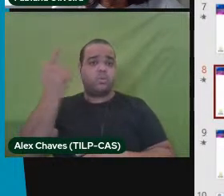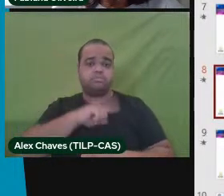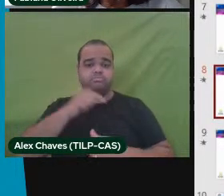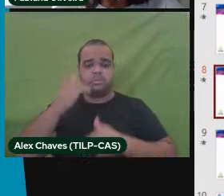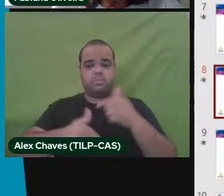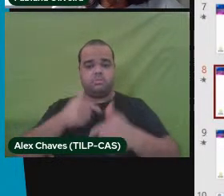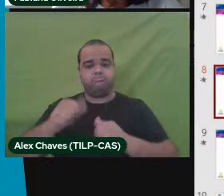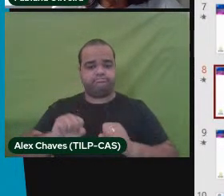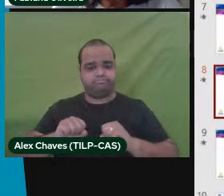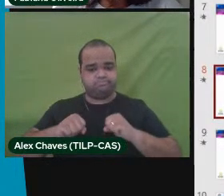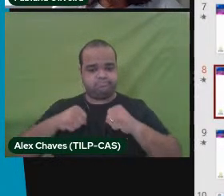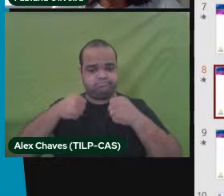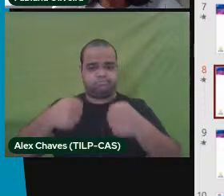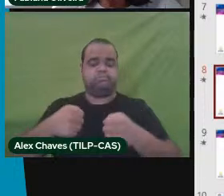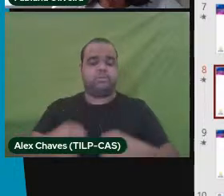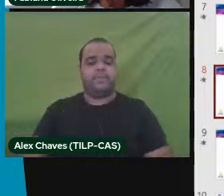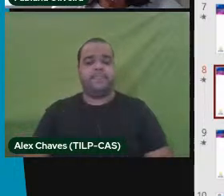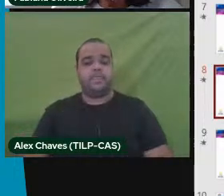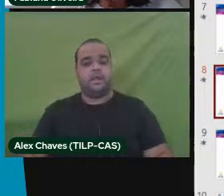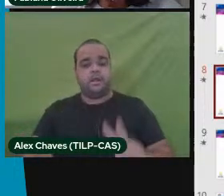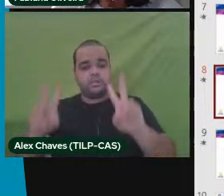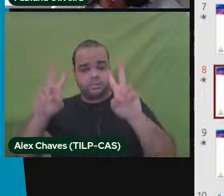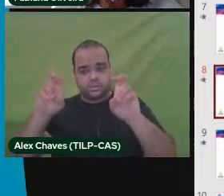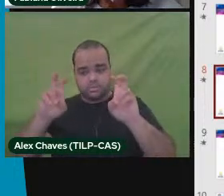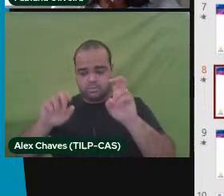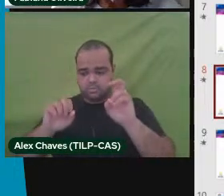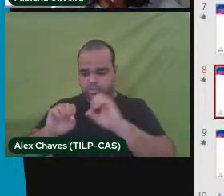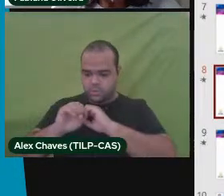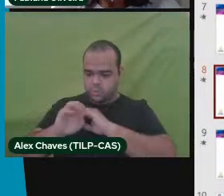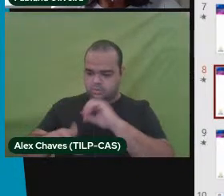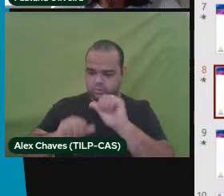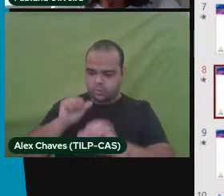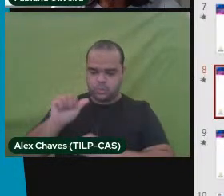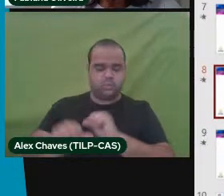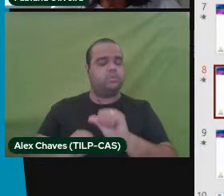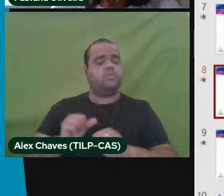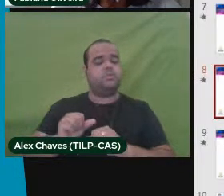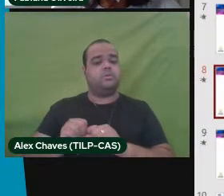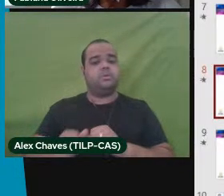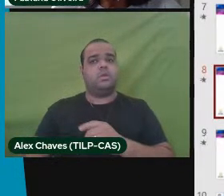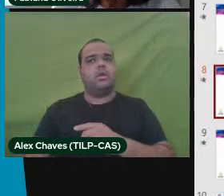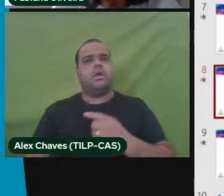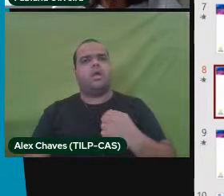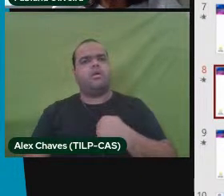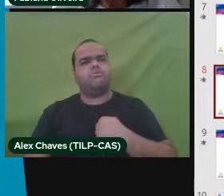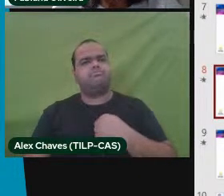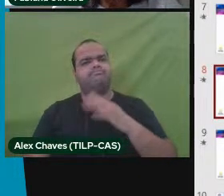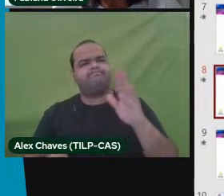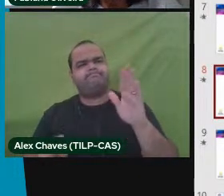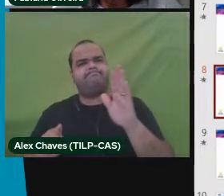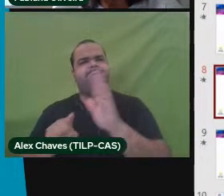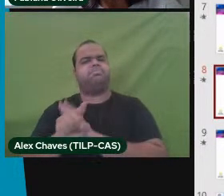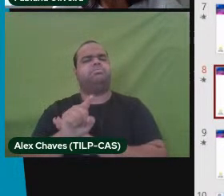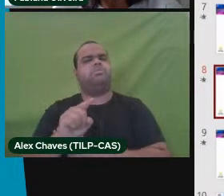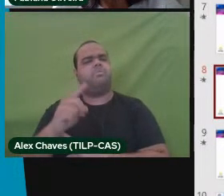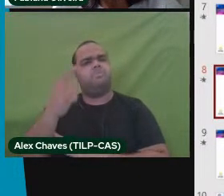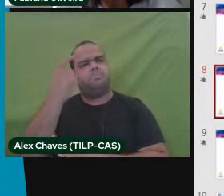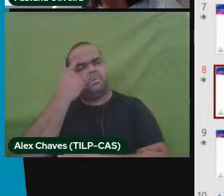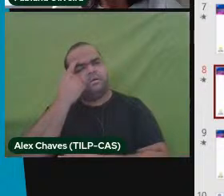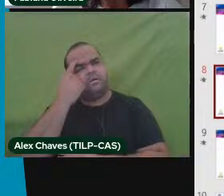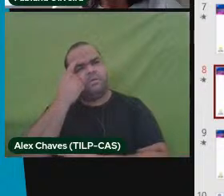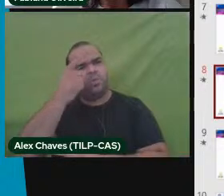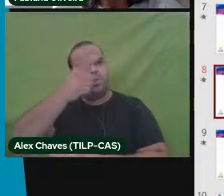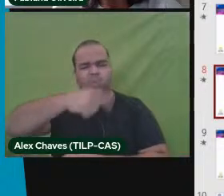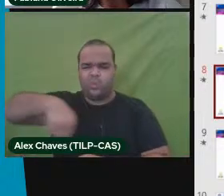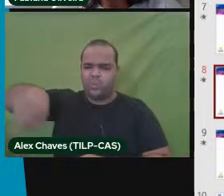Voltando ao tema da educação que transforma, eu também me pergunto, o que nós estamos fazendo